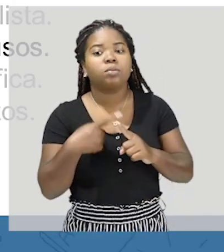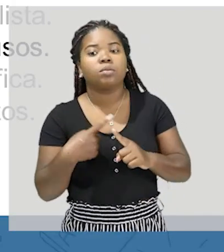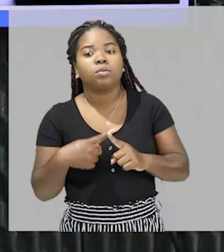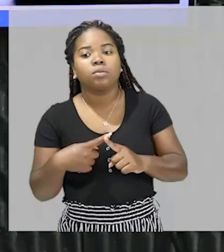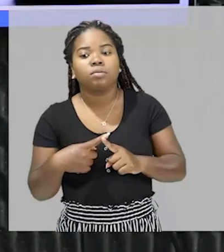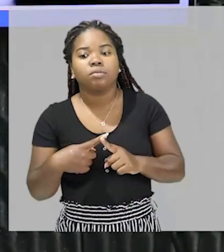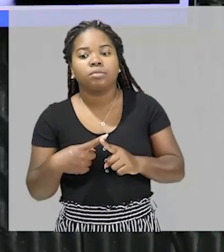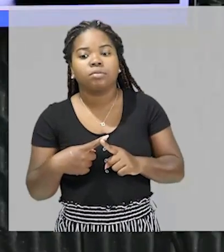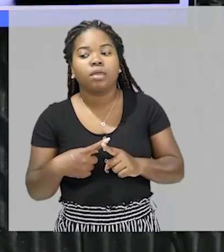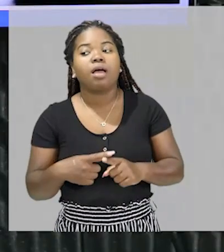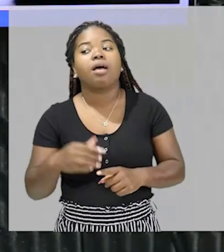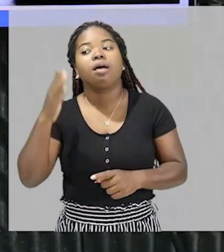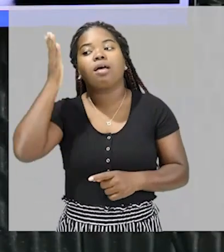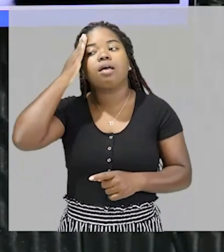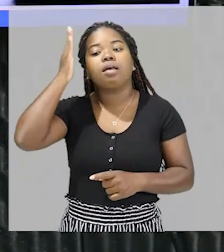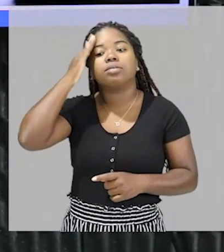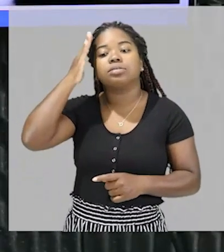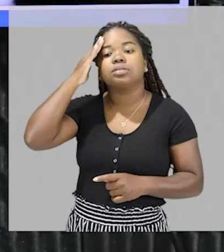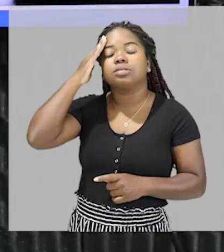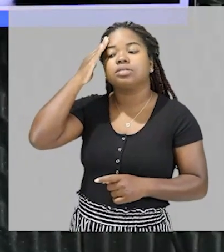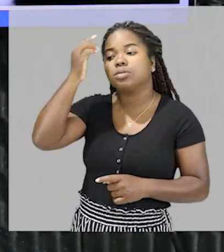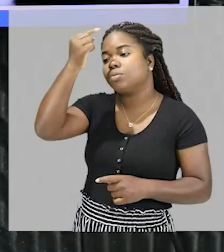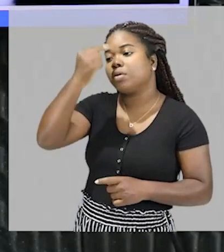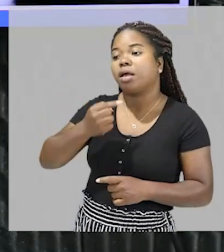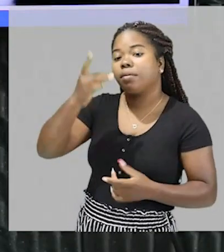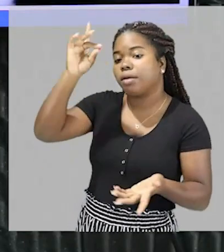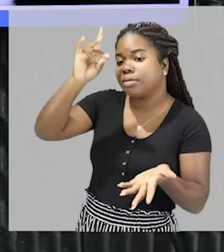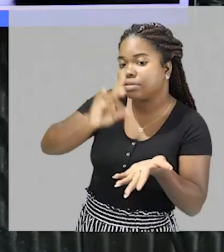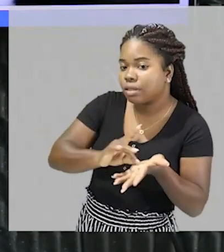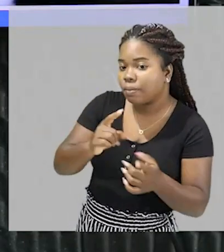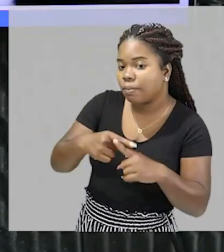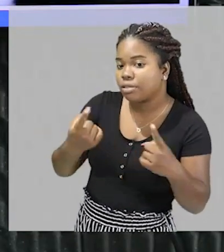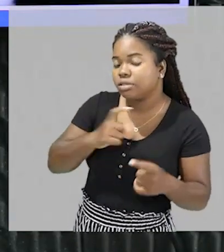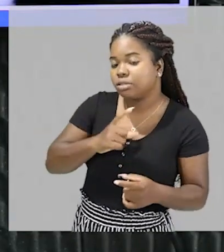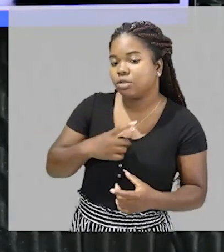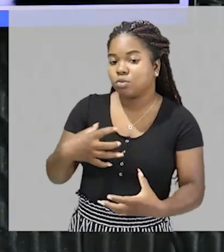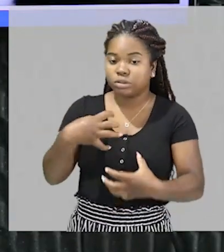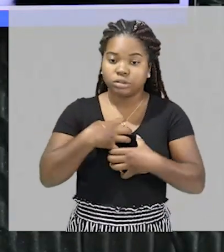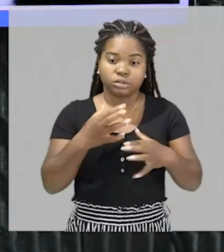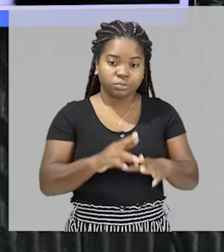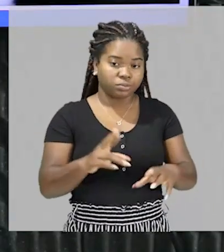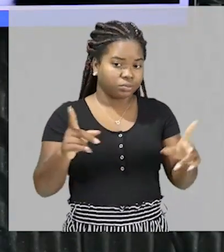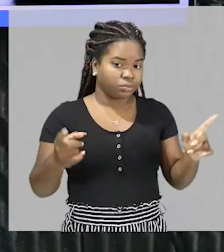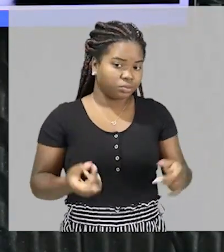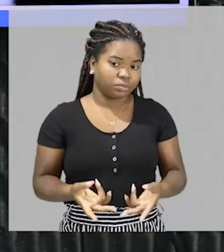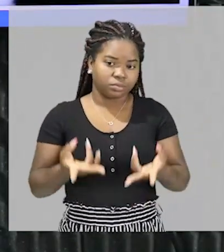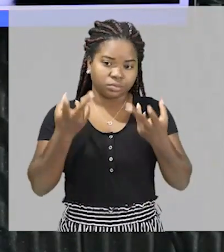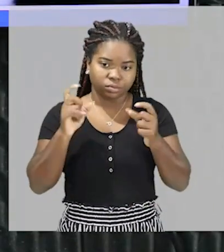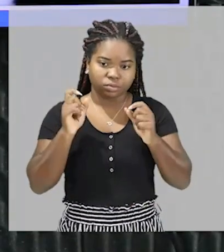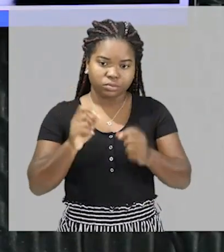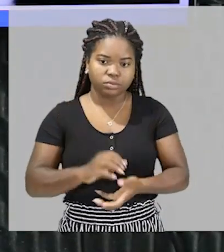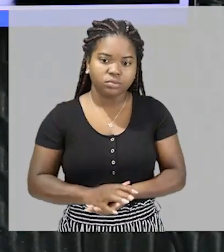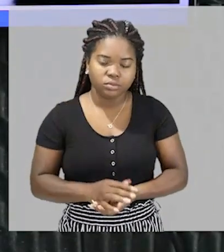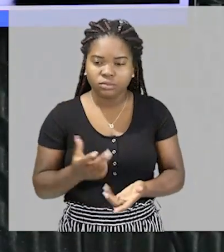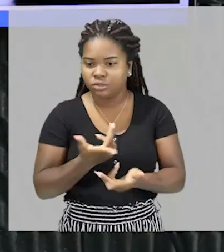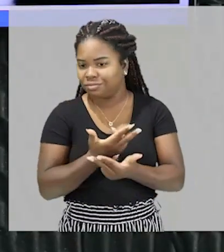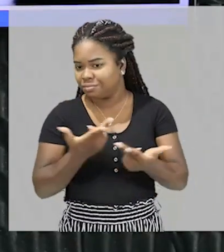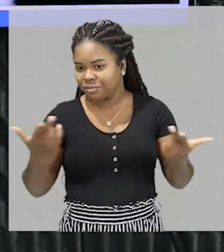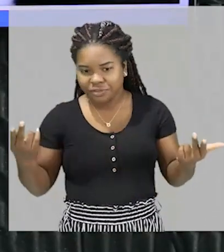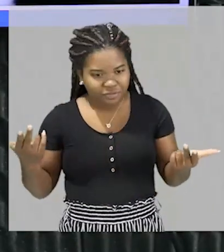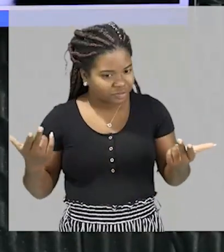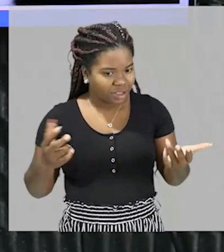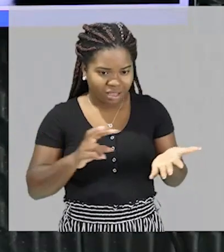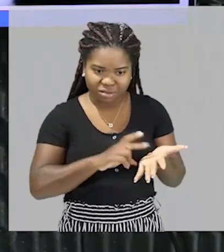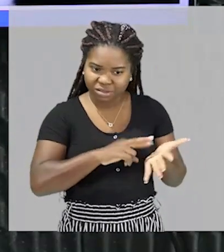é uma imagem real, mas ele cria sensações diferentes, ele vai me deixar perceber várias